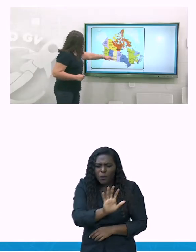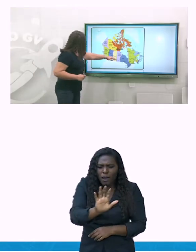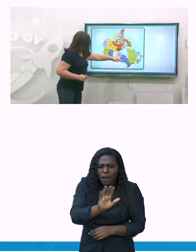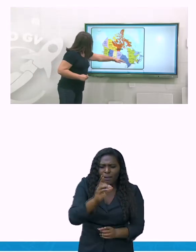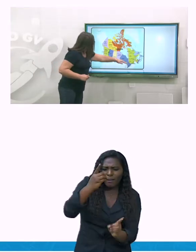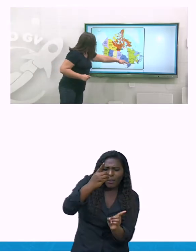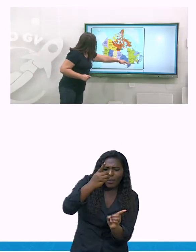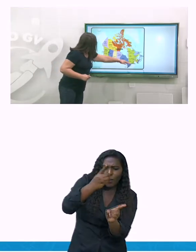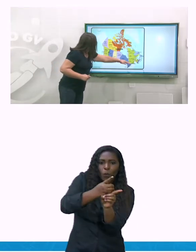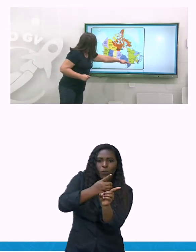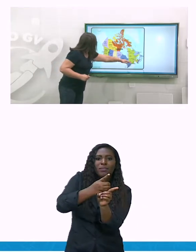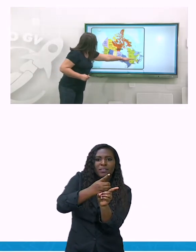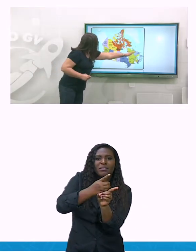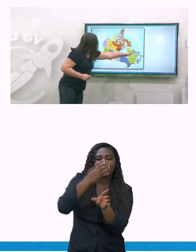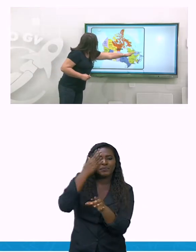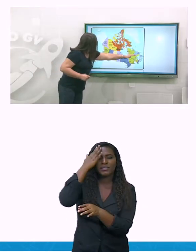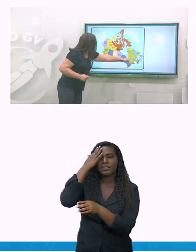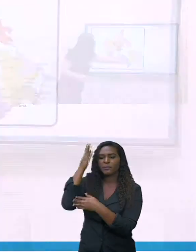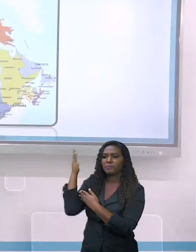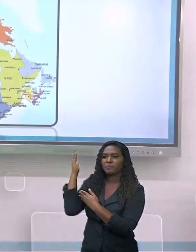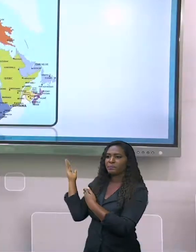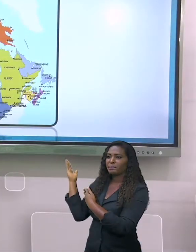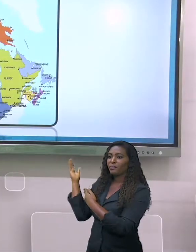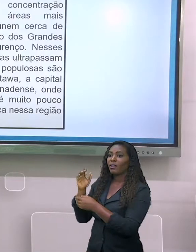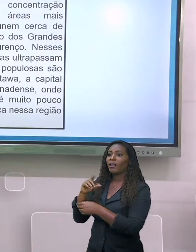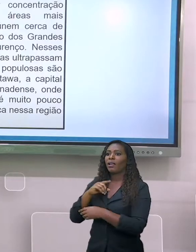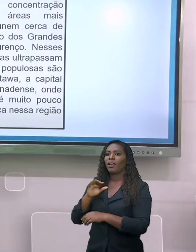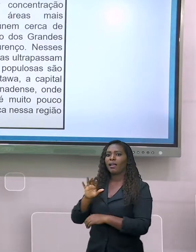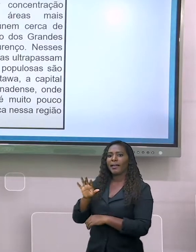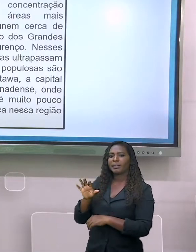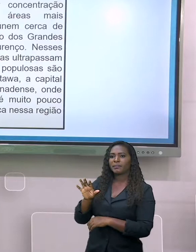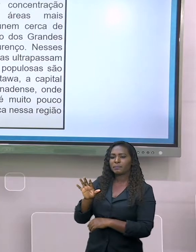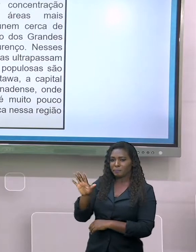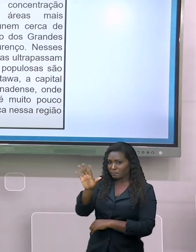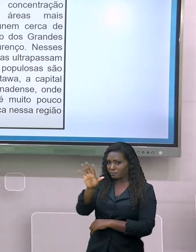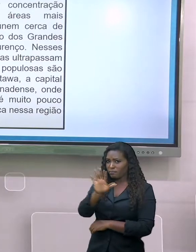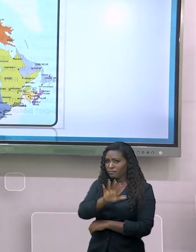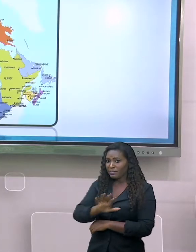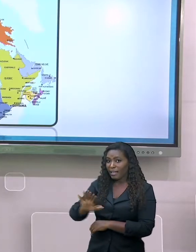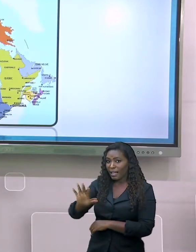essa região aqui é uma região mais povoada.